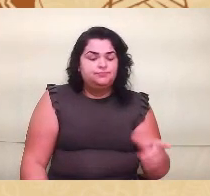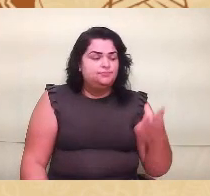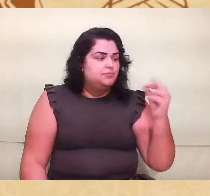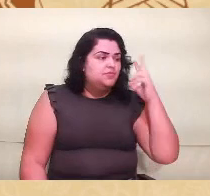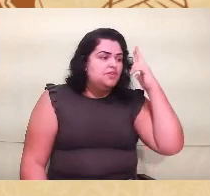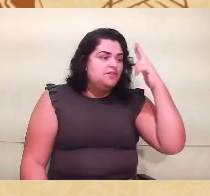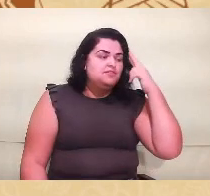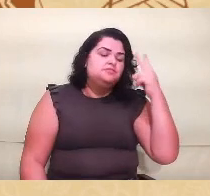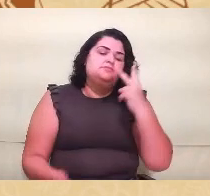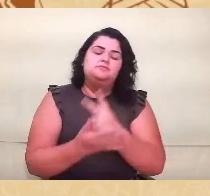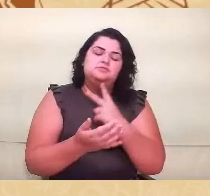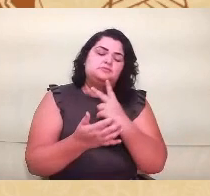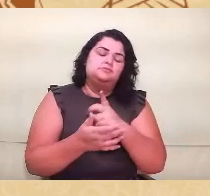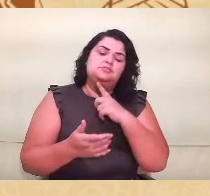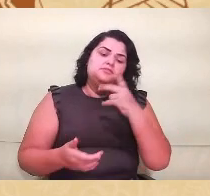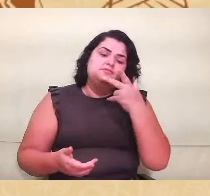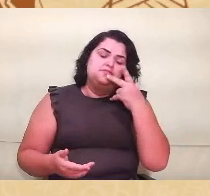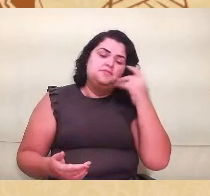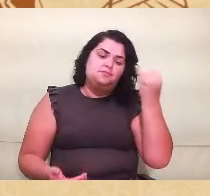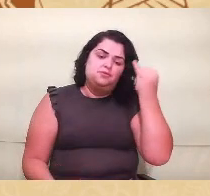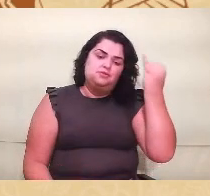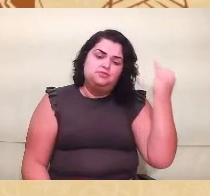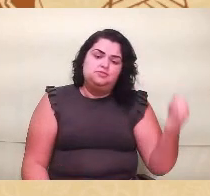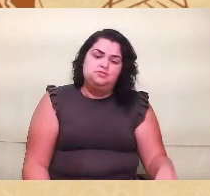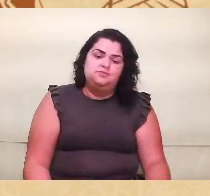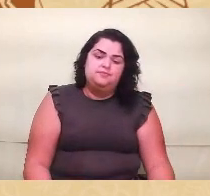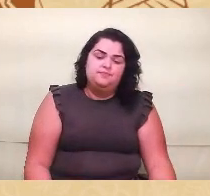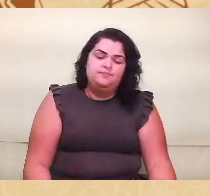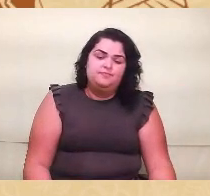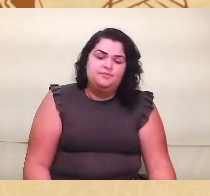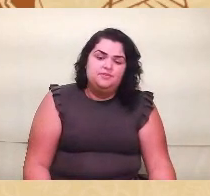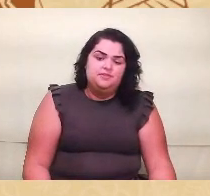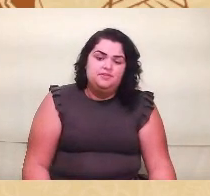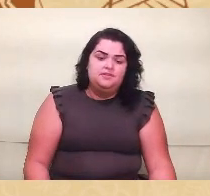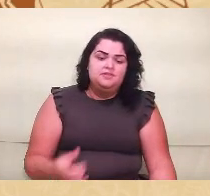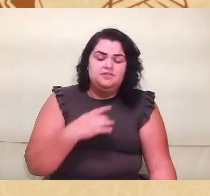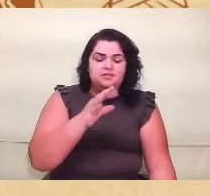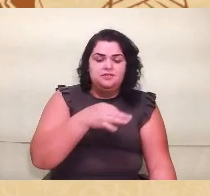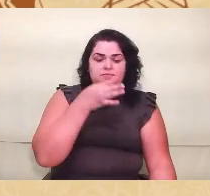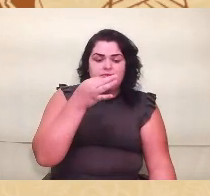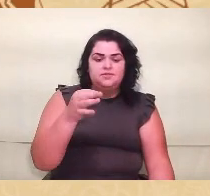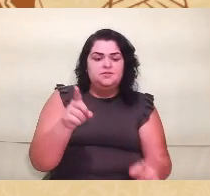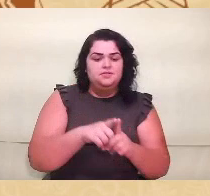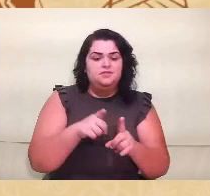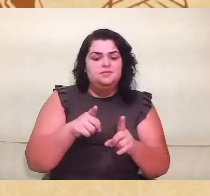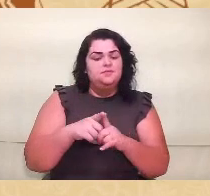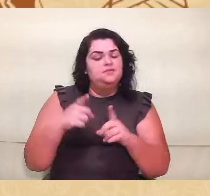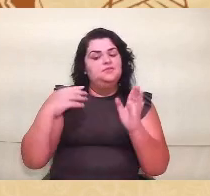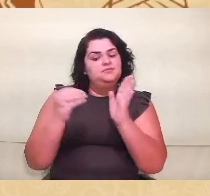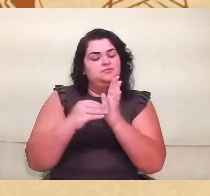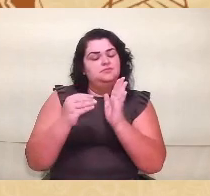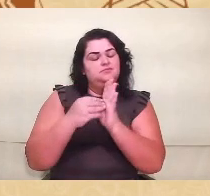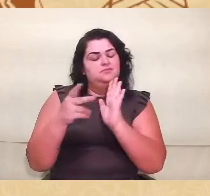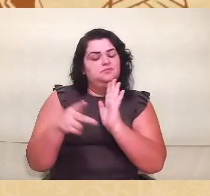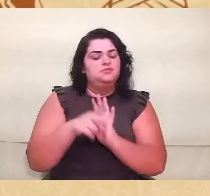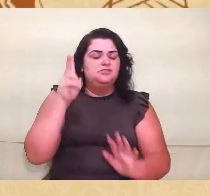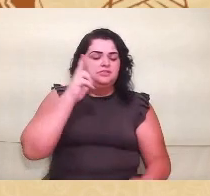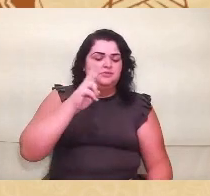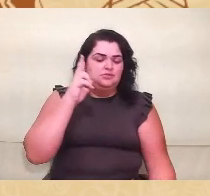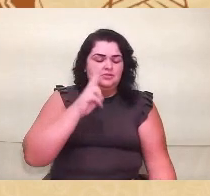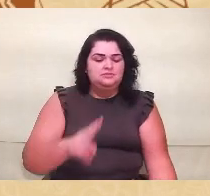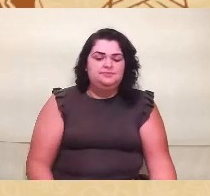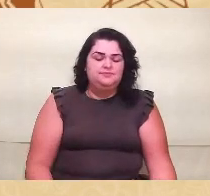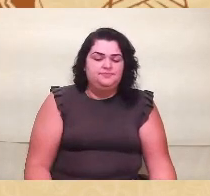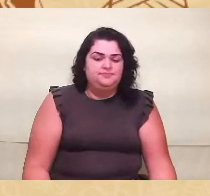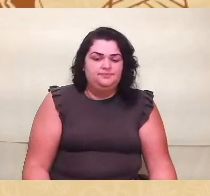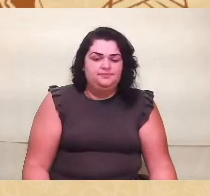reflexiva a sua fala, né? Eu já tinha feito um comentário aí, né? Que nos remete à nossa história, sua fala. E